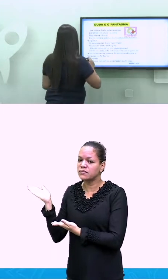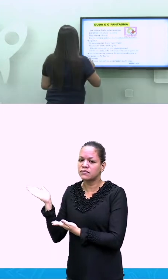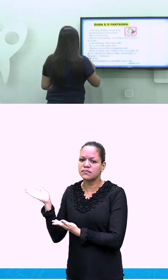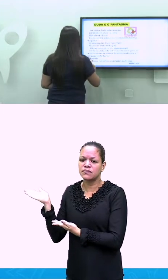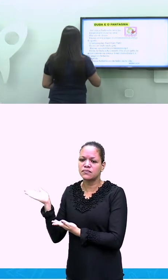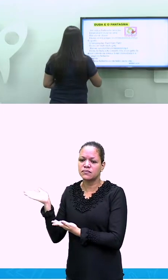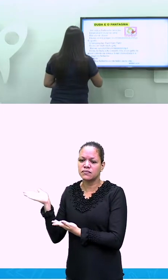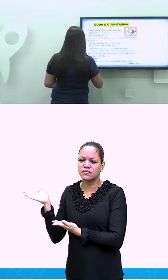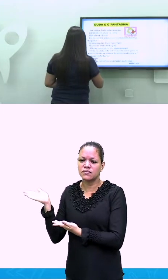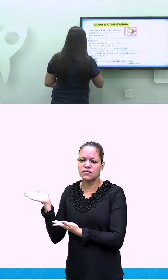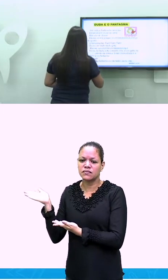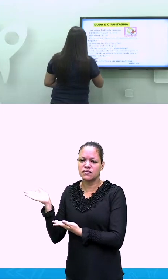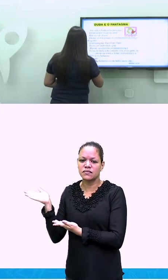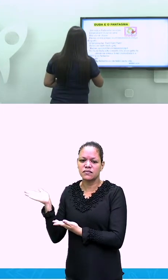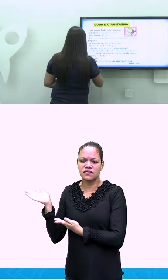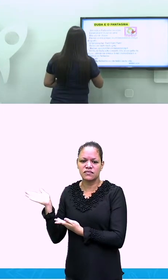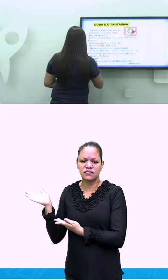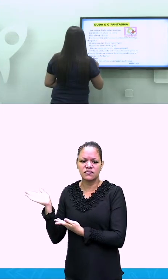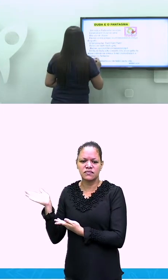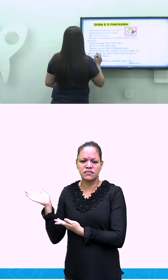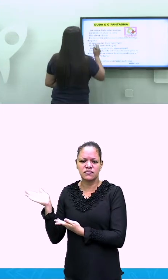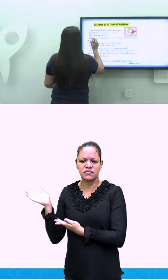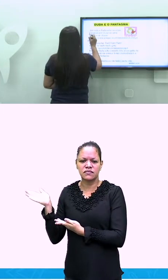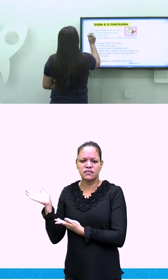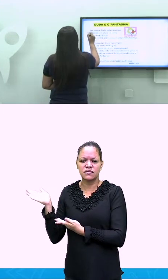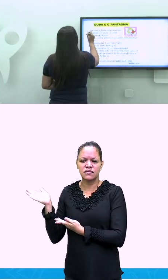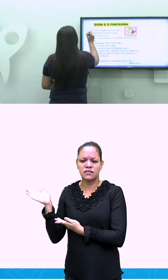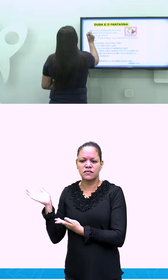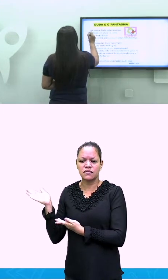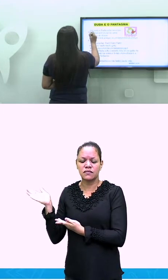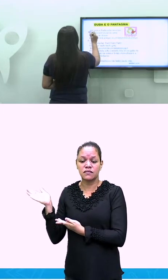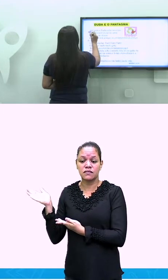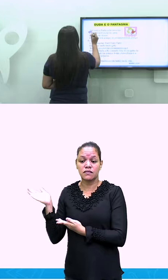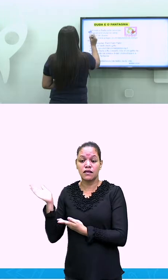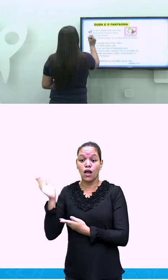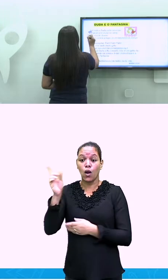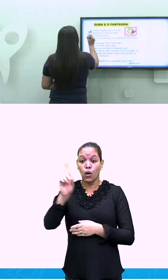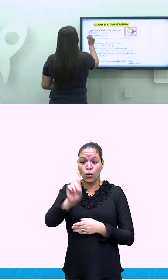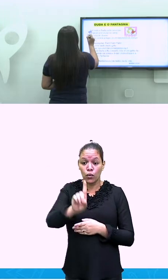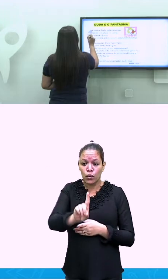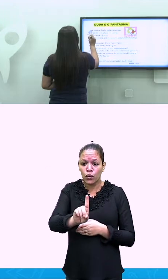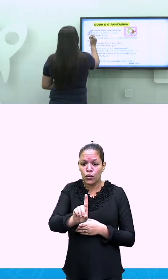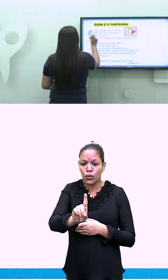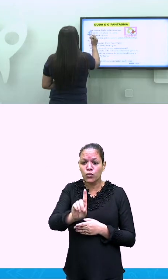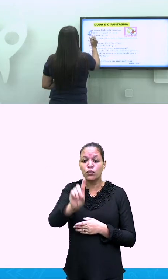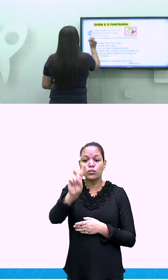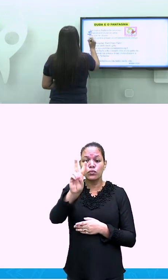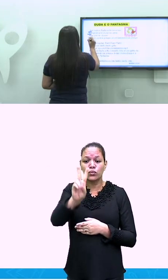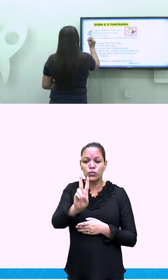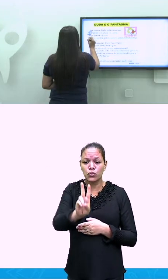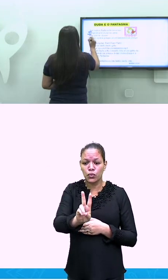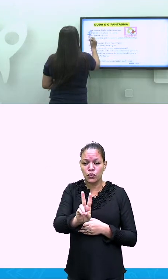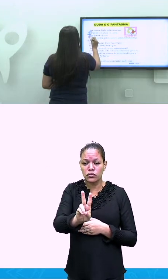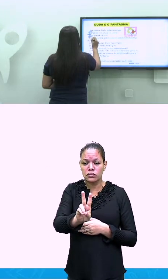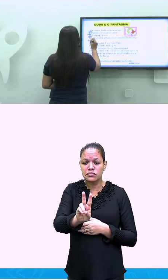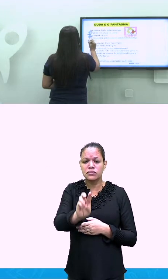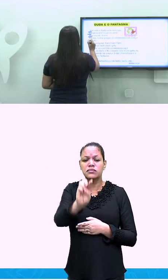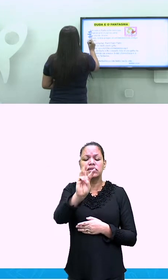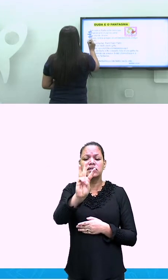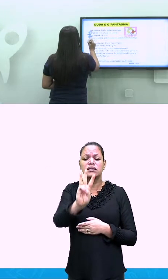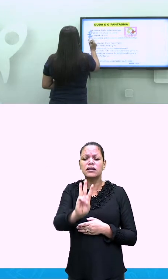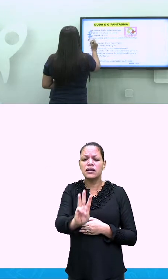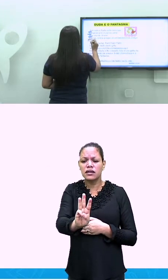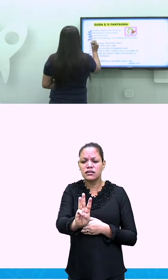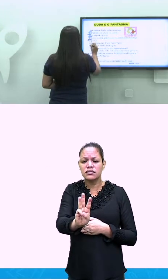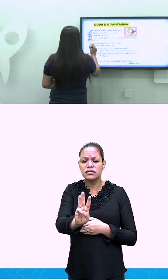Aqui. Deixa eu selecionar. Ó. 1, 2,